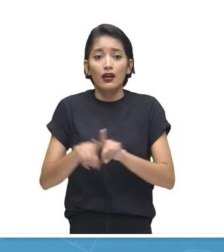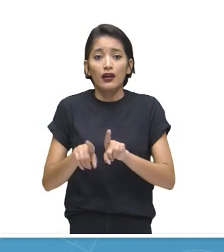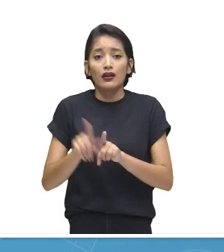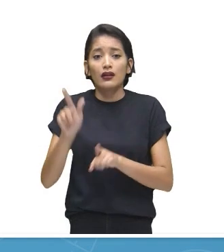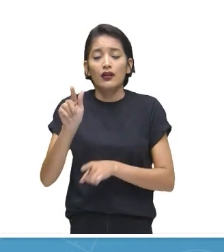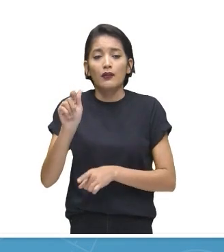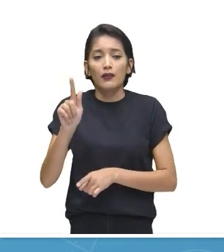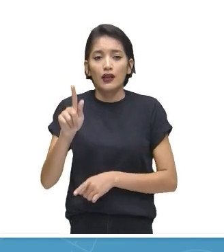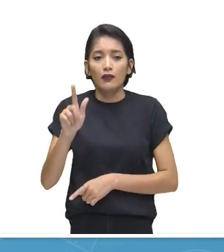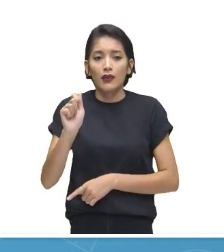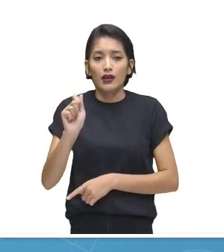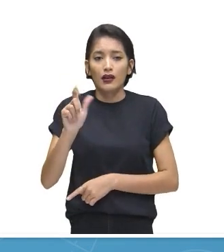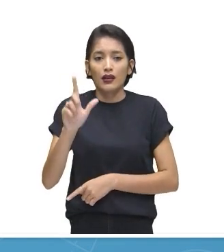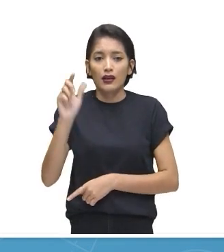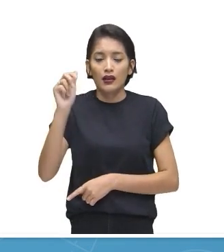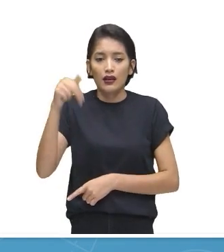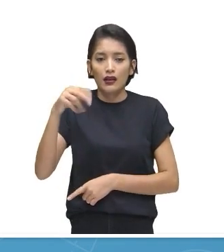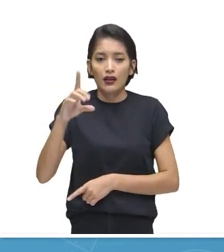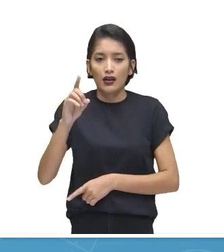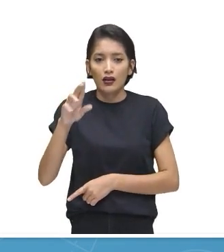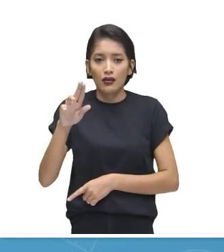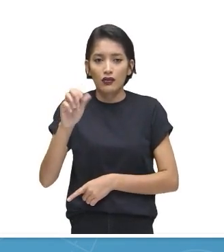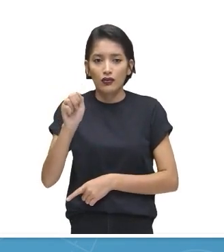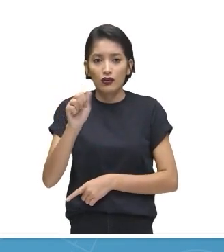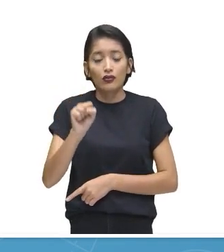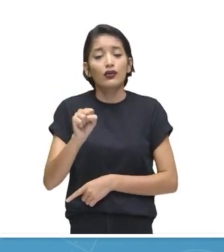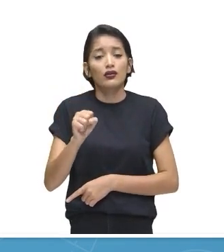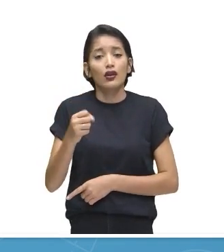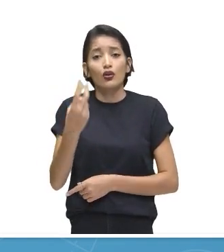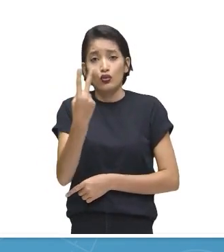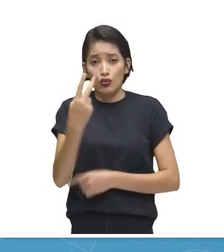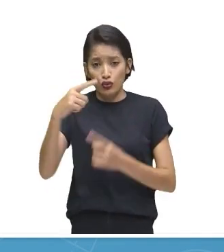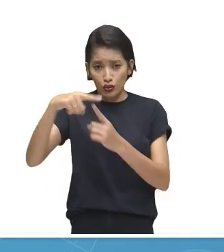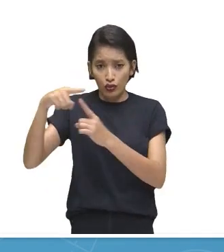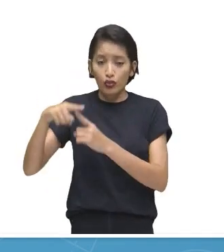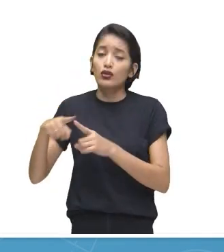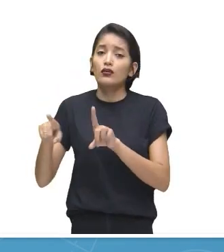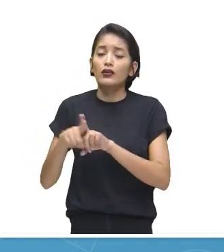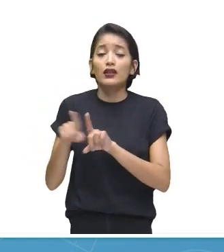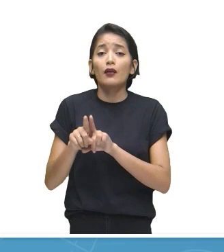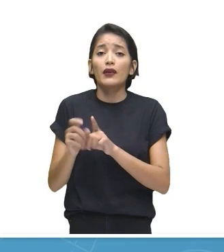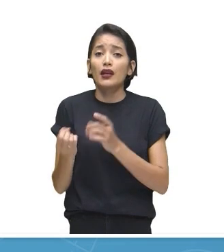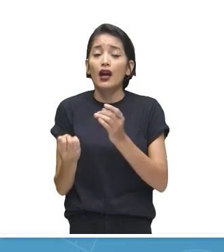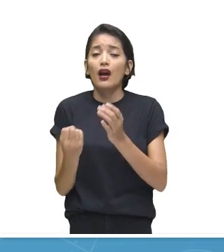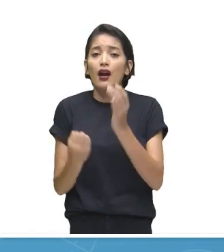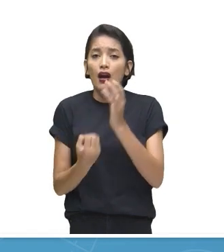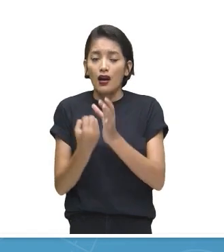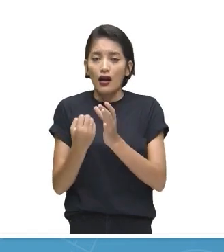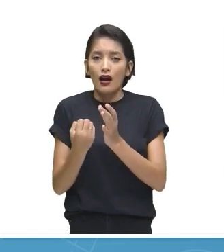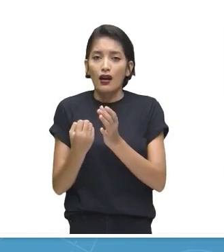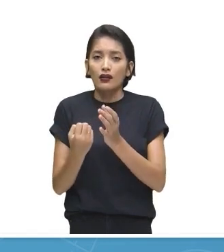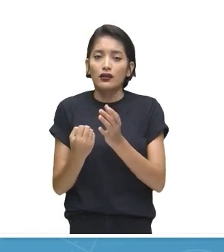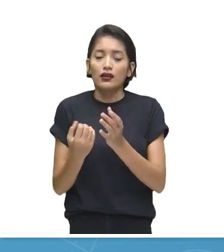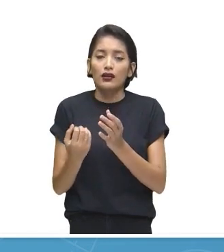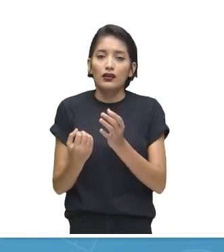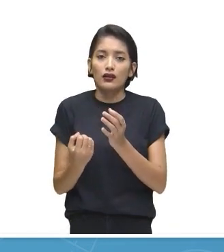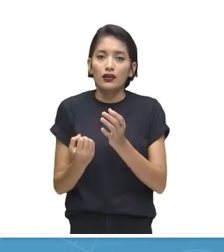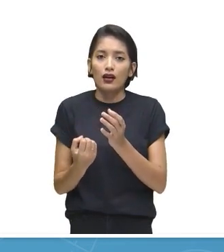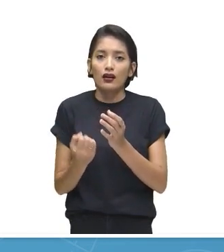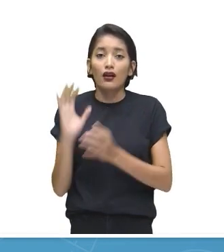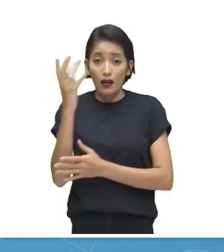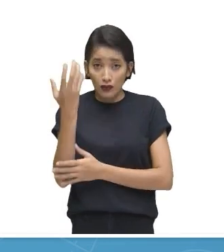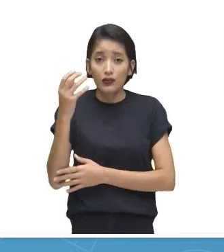o sebo, glândulas sudoríparas, que produzem suor, além de terminações nervosas, que nos